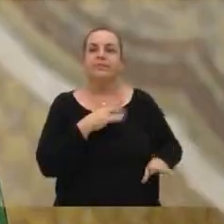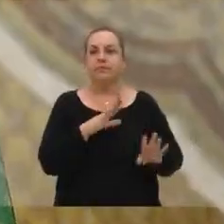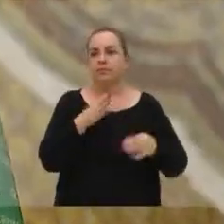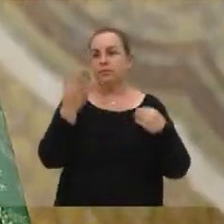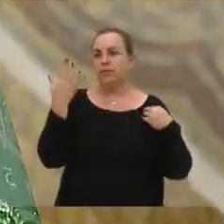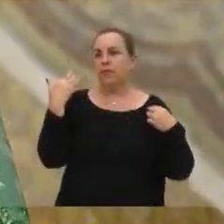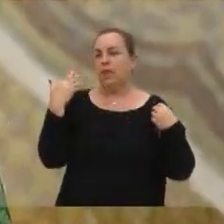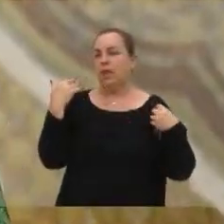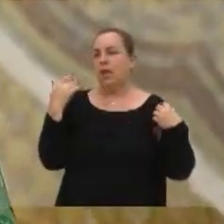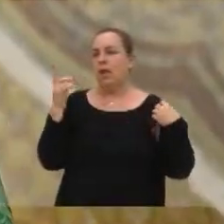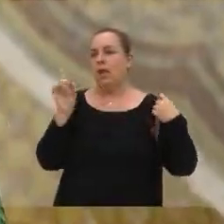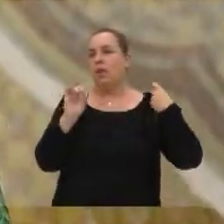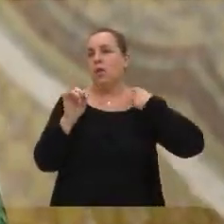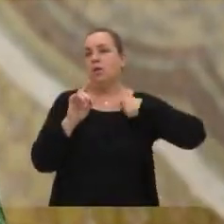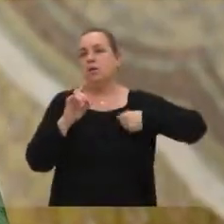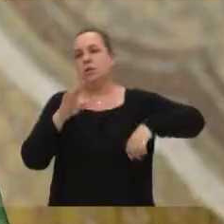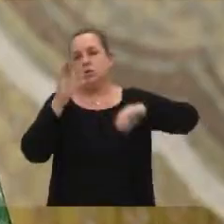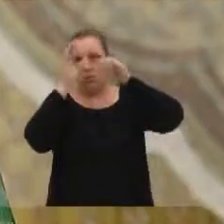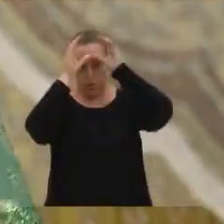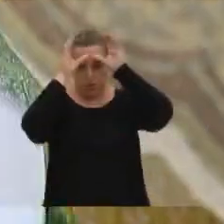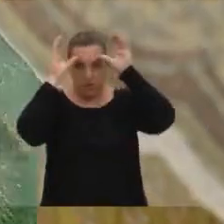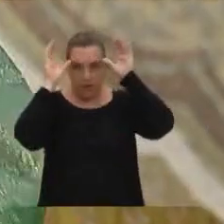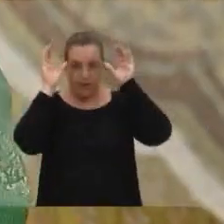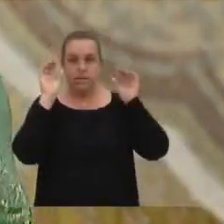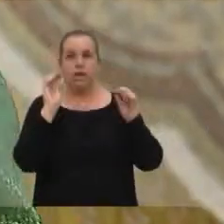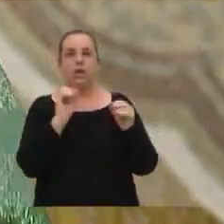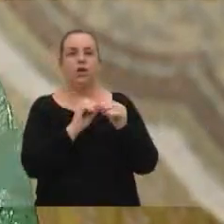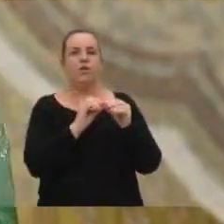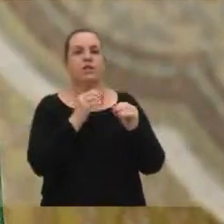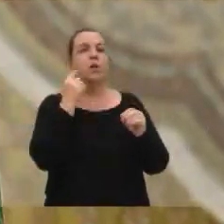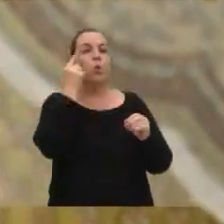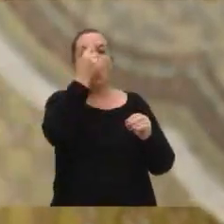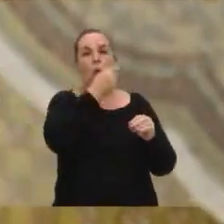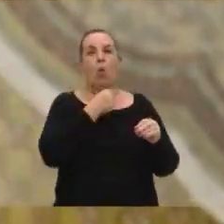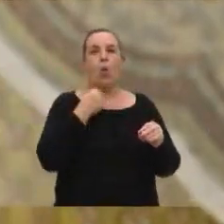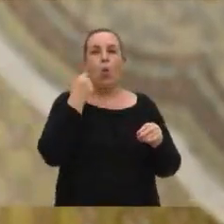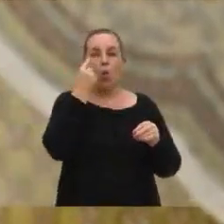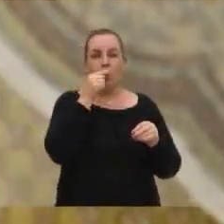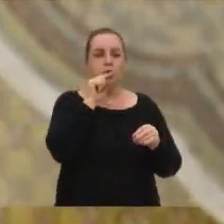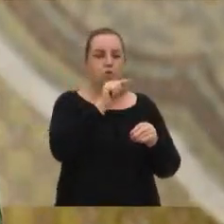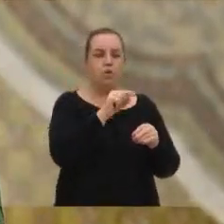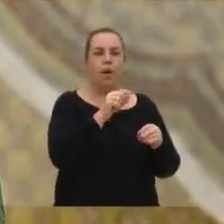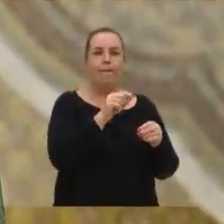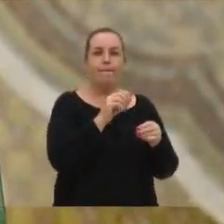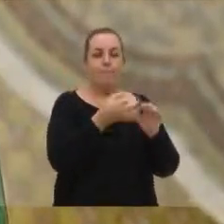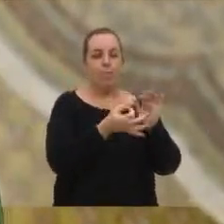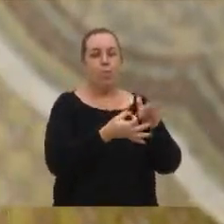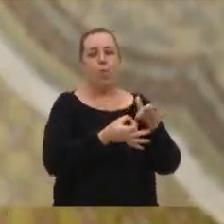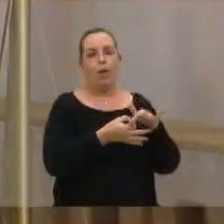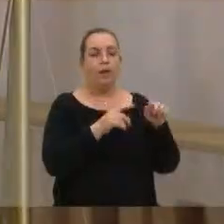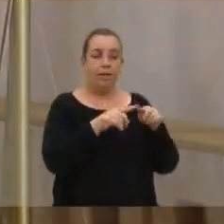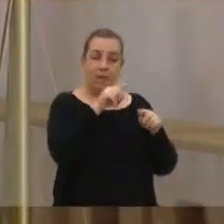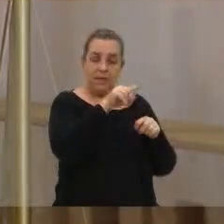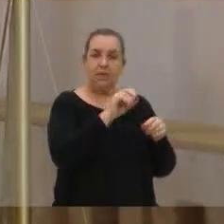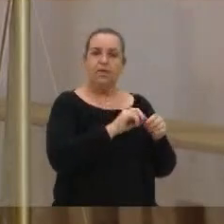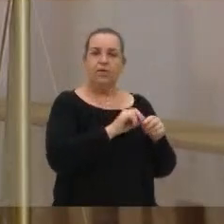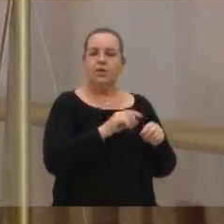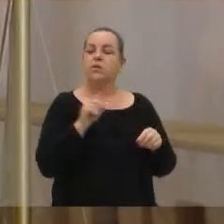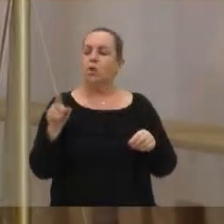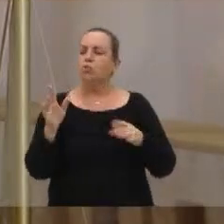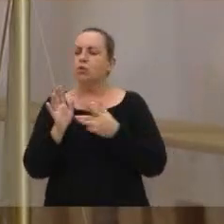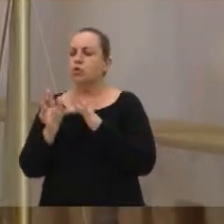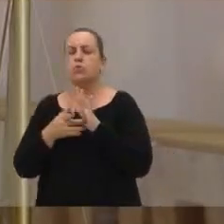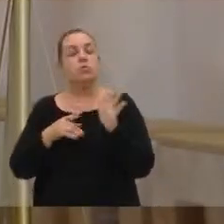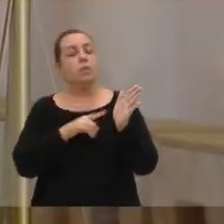não foram todos os Césares que fizeram seu rosto na moeda, Tibério fez. Ele pergunta: de quem é